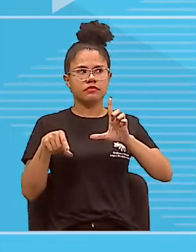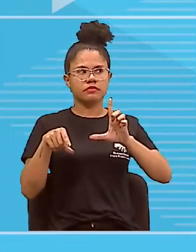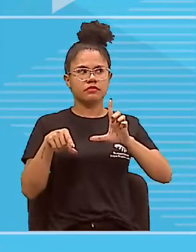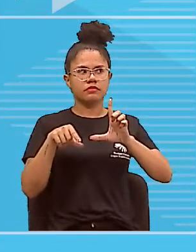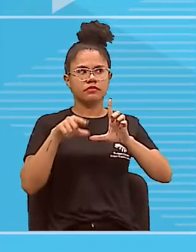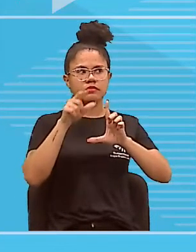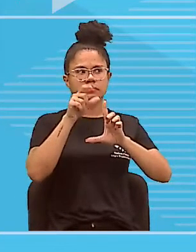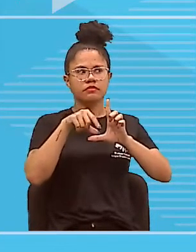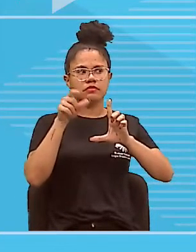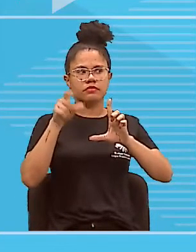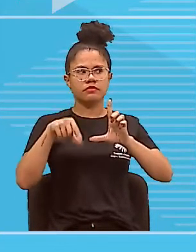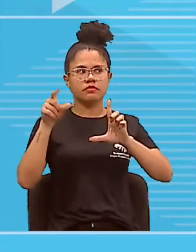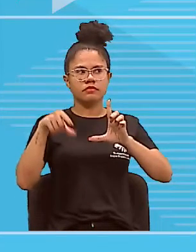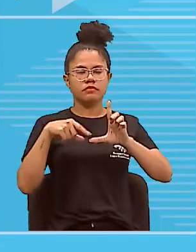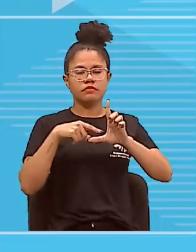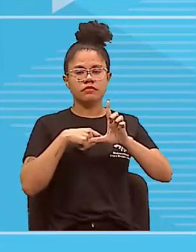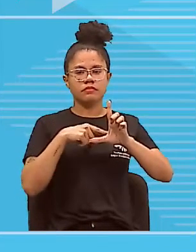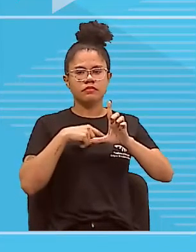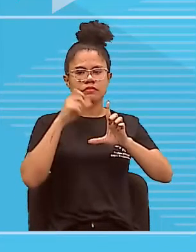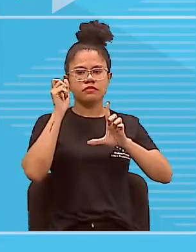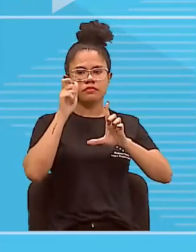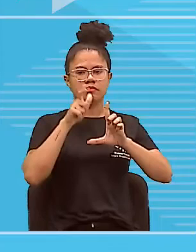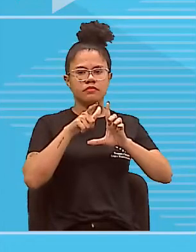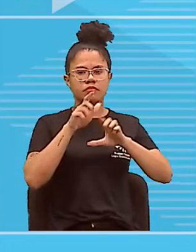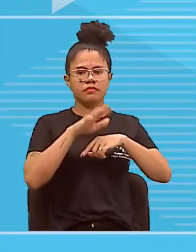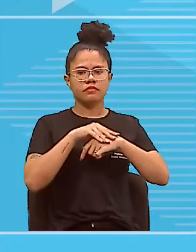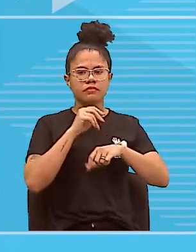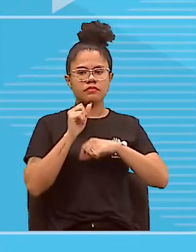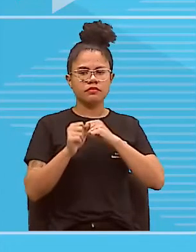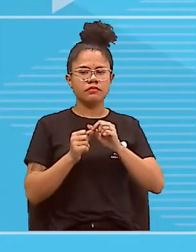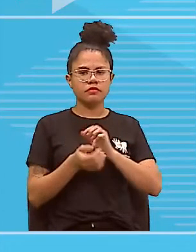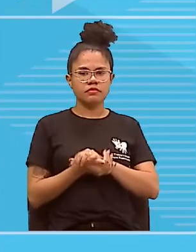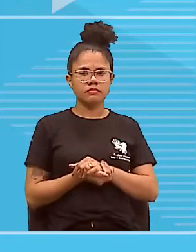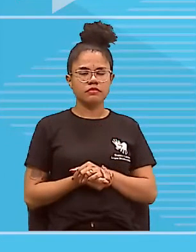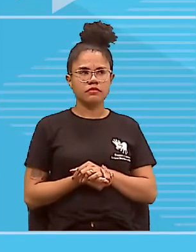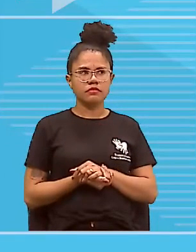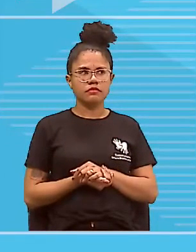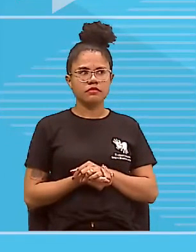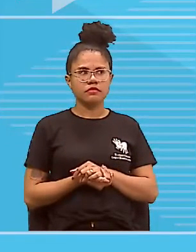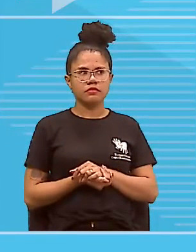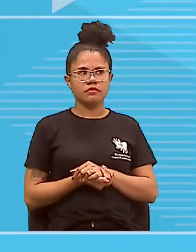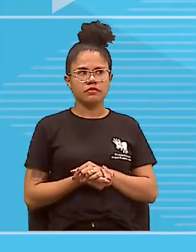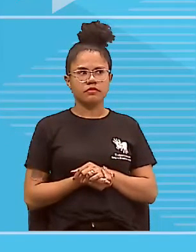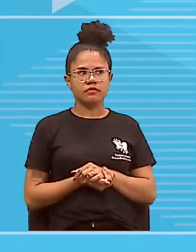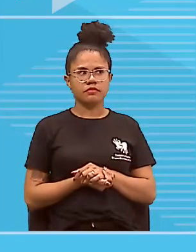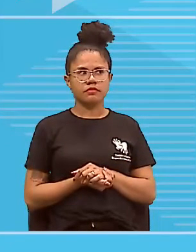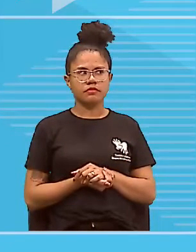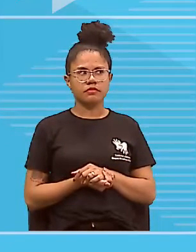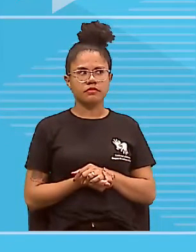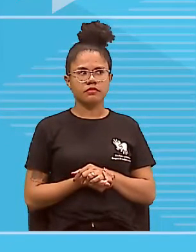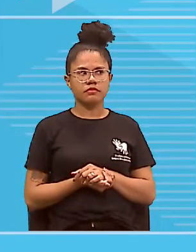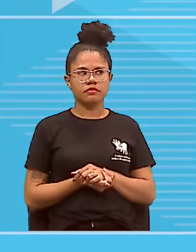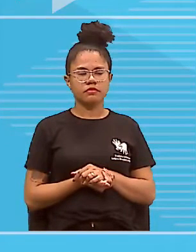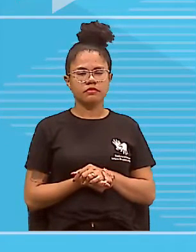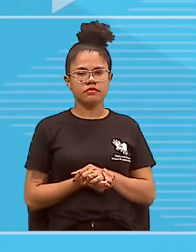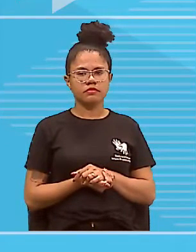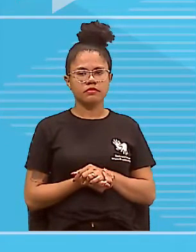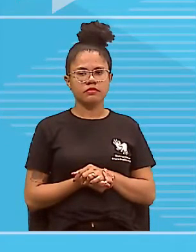luz eu vou chamar os de crista da onda